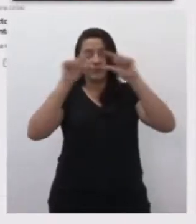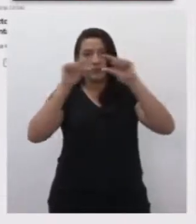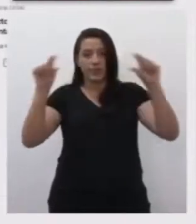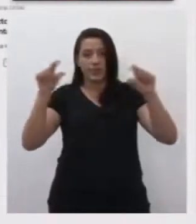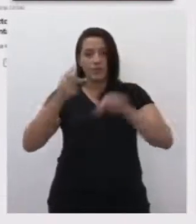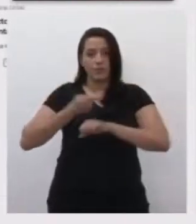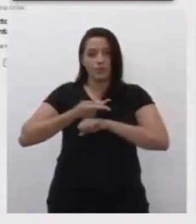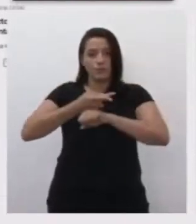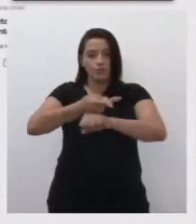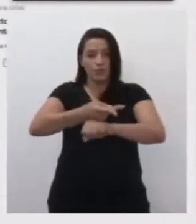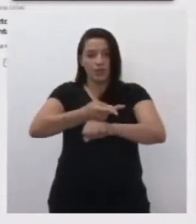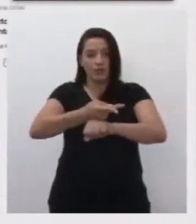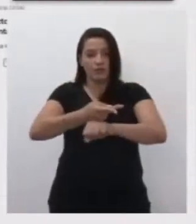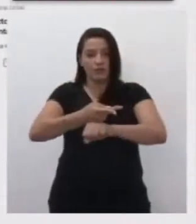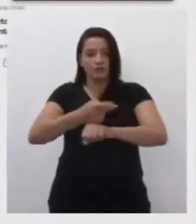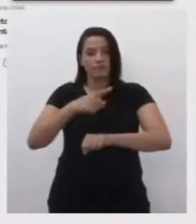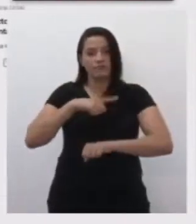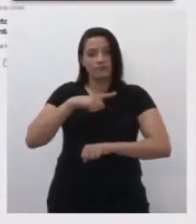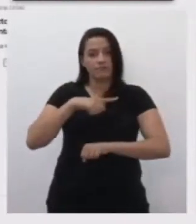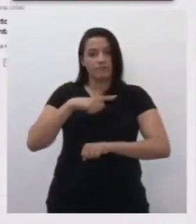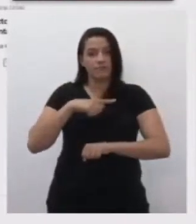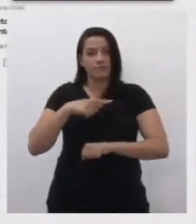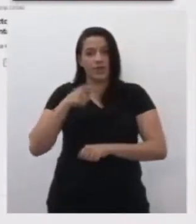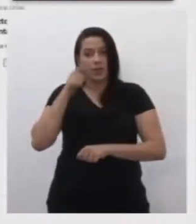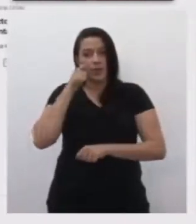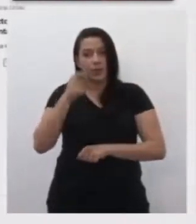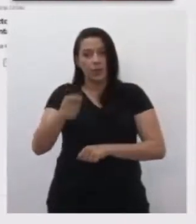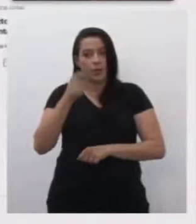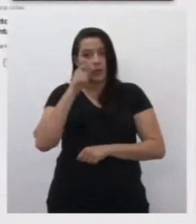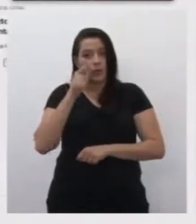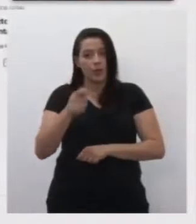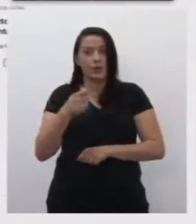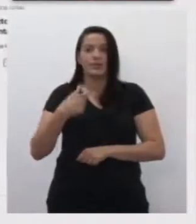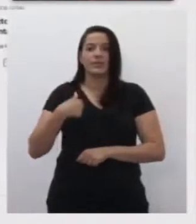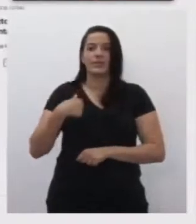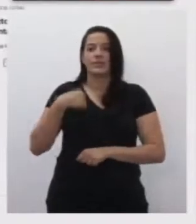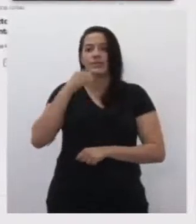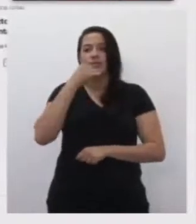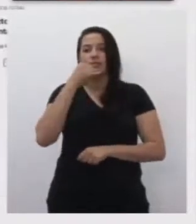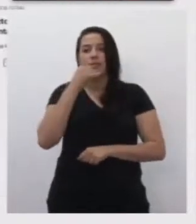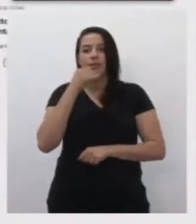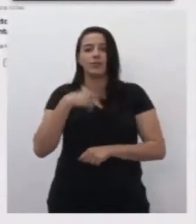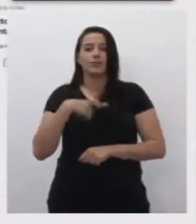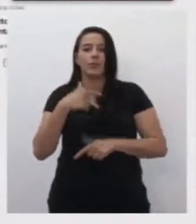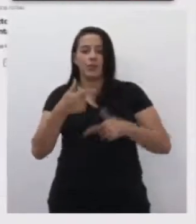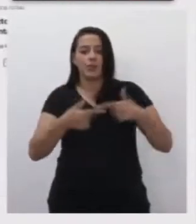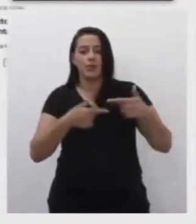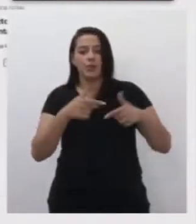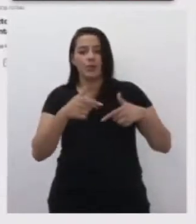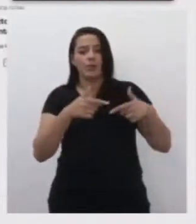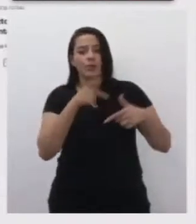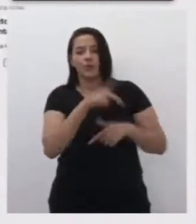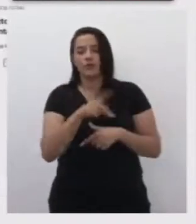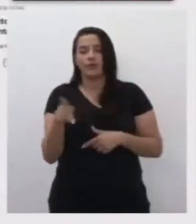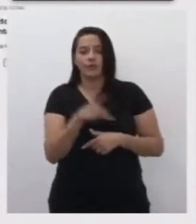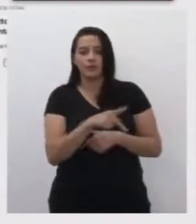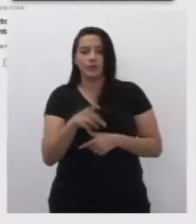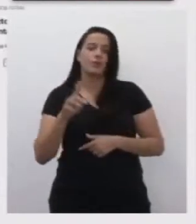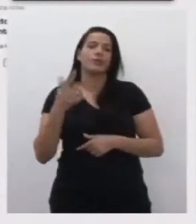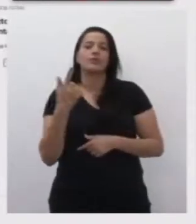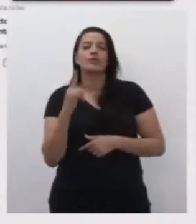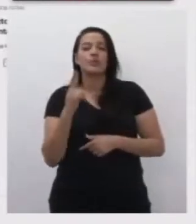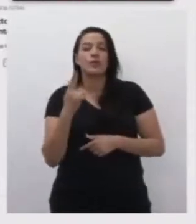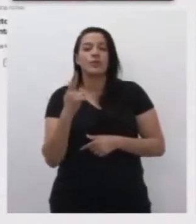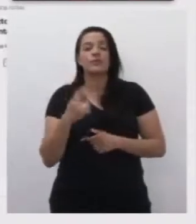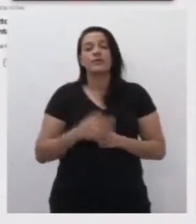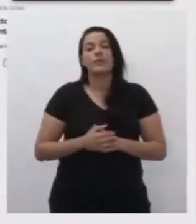né? Então, eu fiquei imaginando, eu sou, por exemplo, um professor de geografia e eu quero